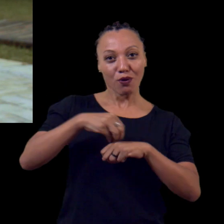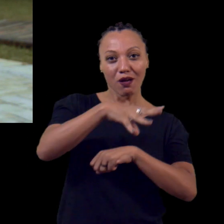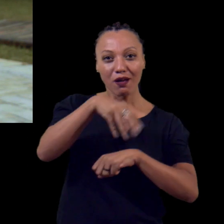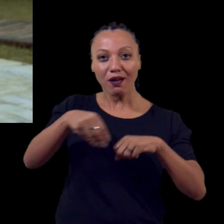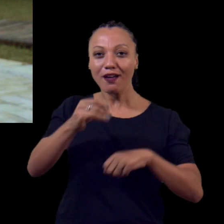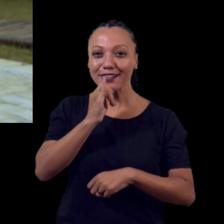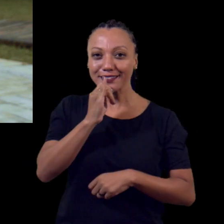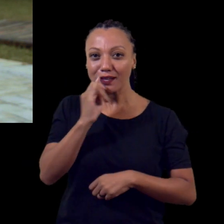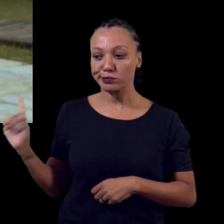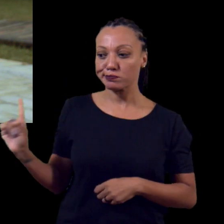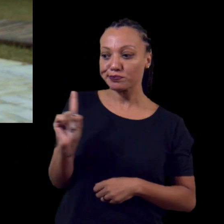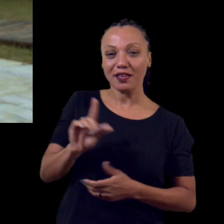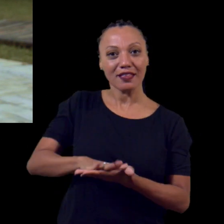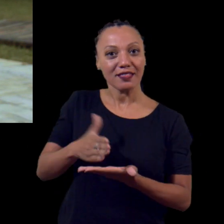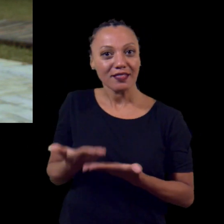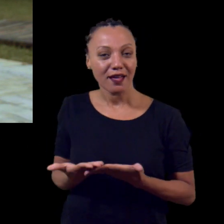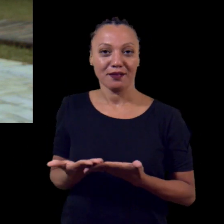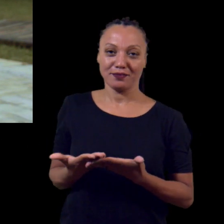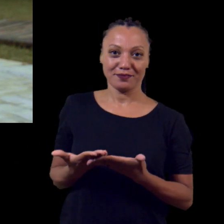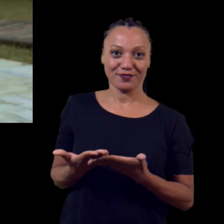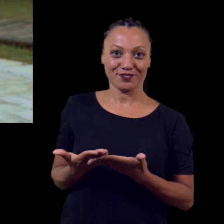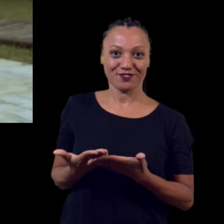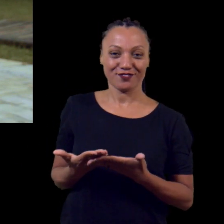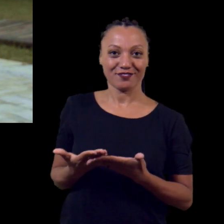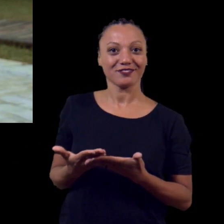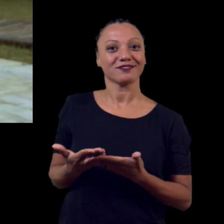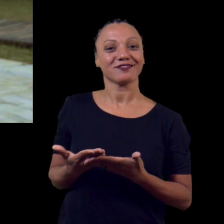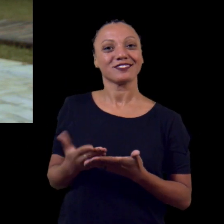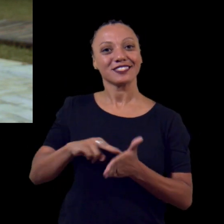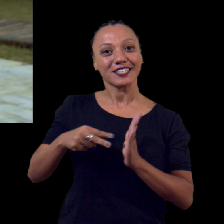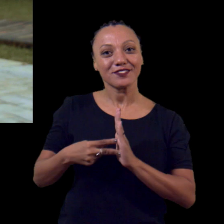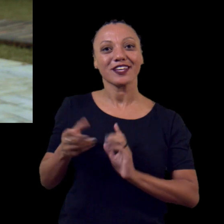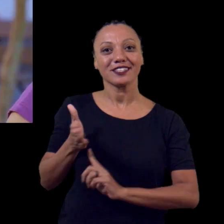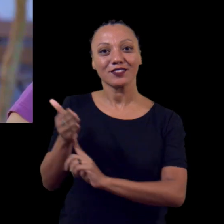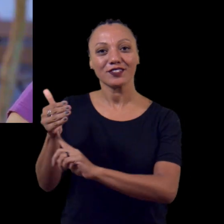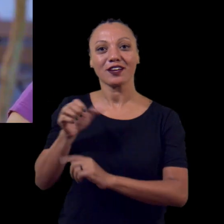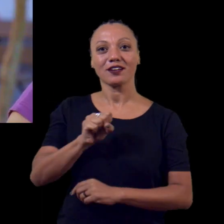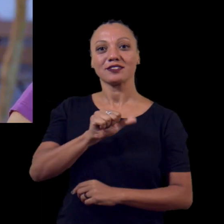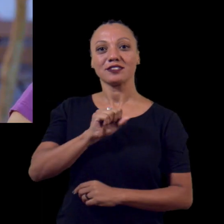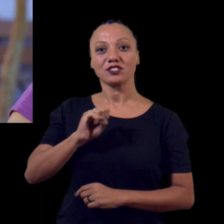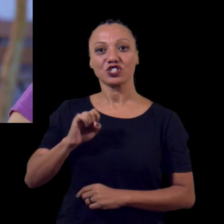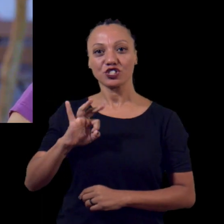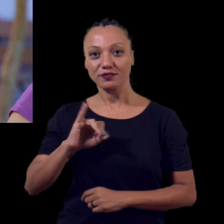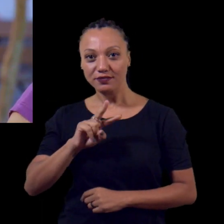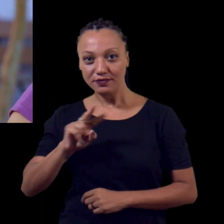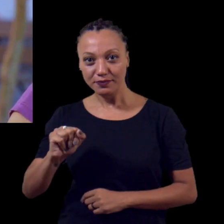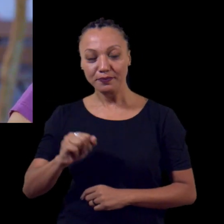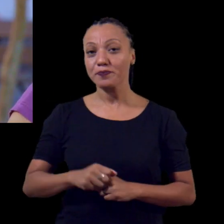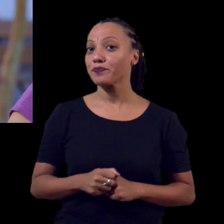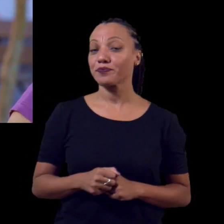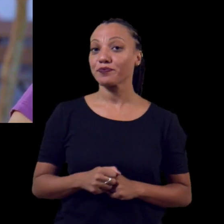um intérprete de Libras, uma intérprete de Libras é uma tecnologia assistiva. Como, por meio da